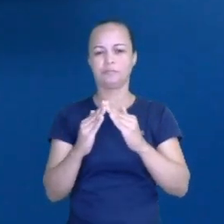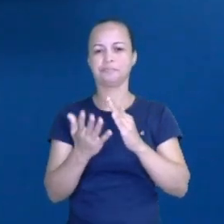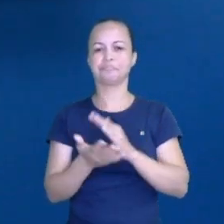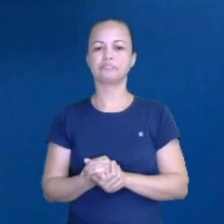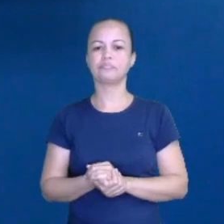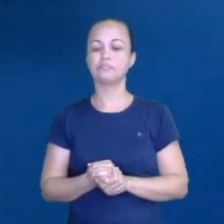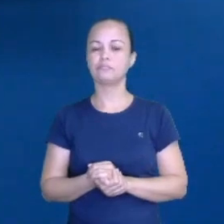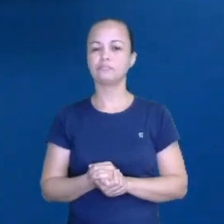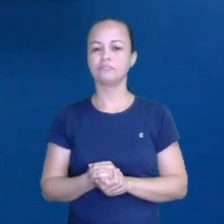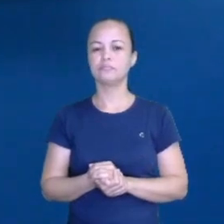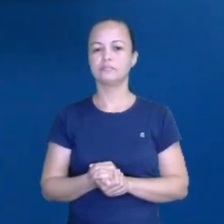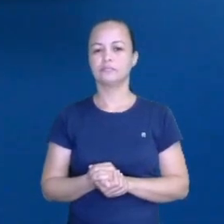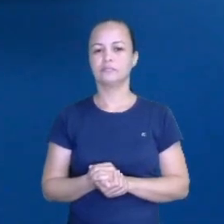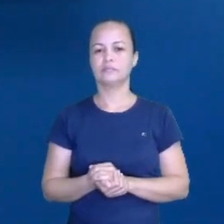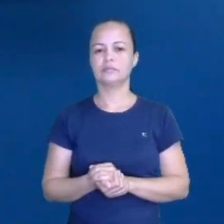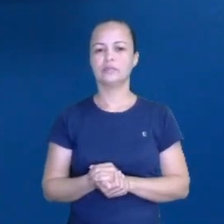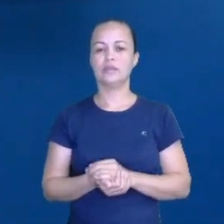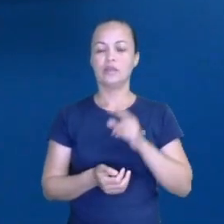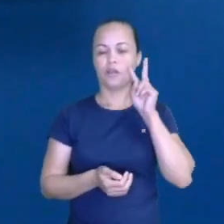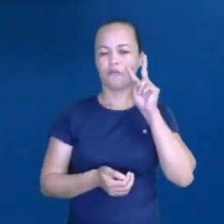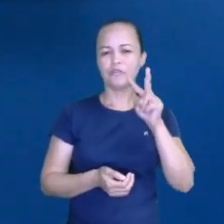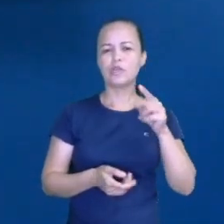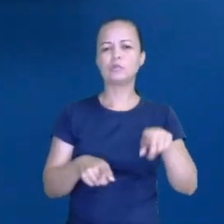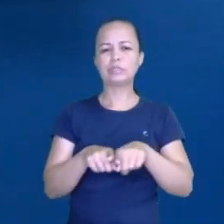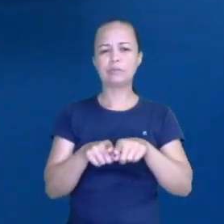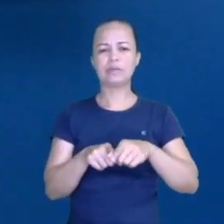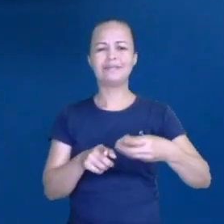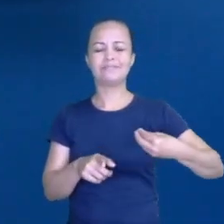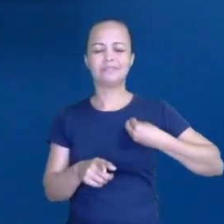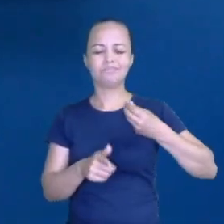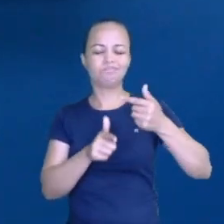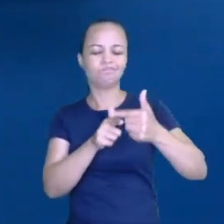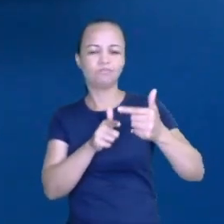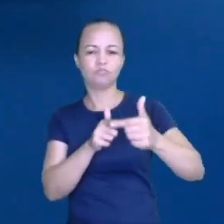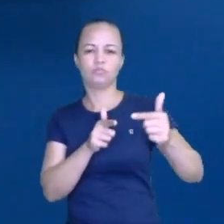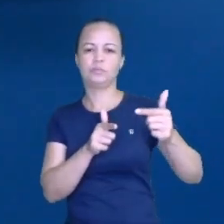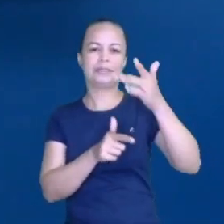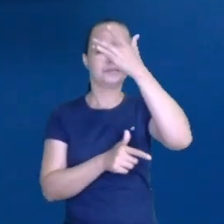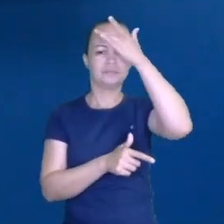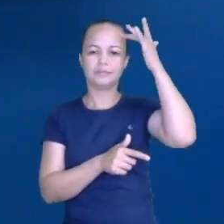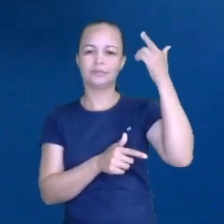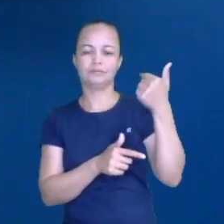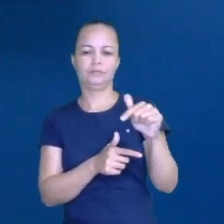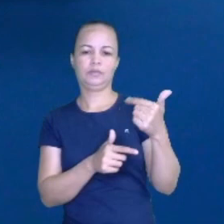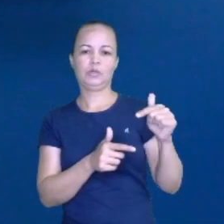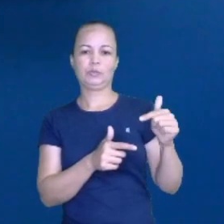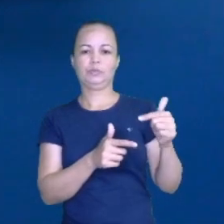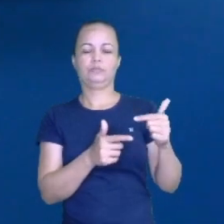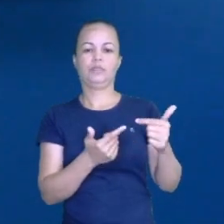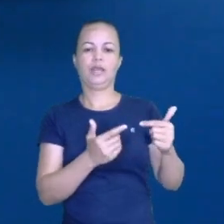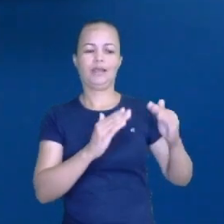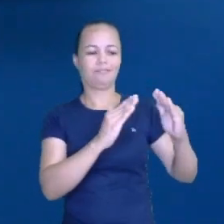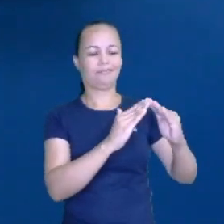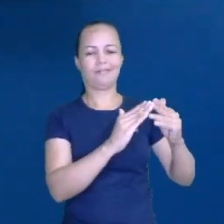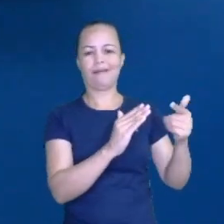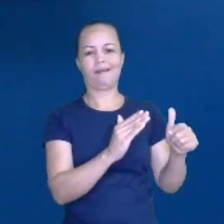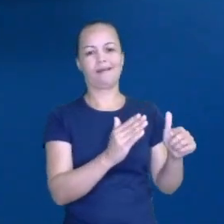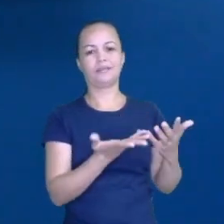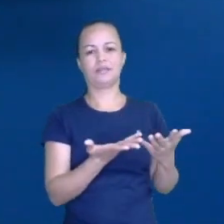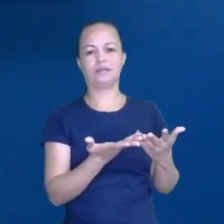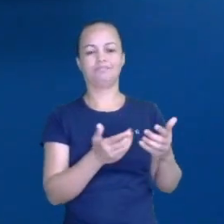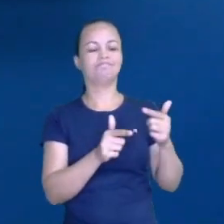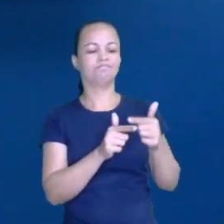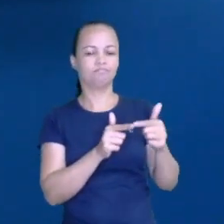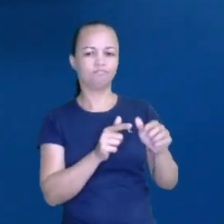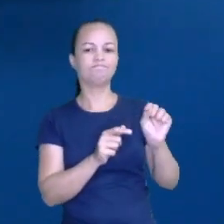é verdade? A gente viu que existe um problema onde muitas pessoas não têm onde morar, e isso é um grande problema,